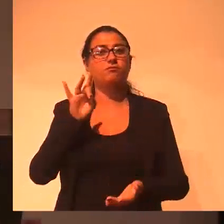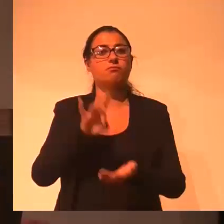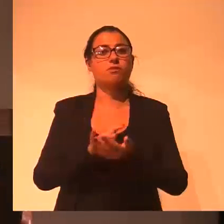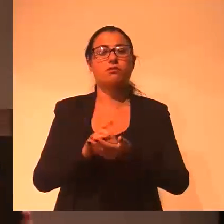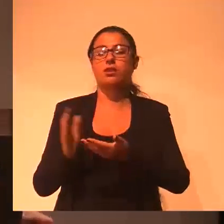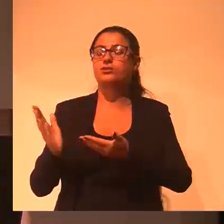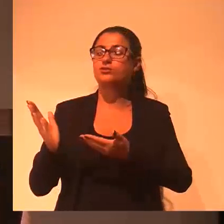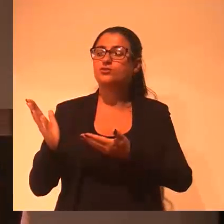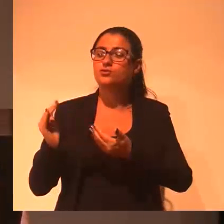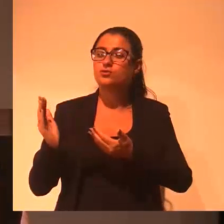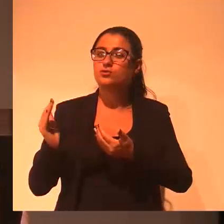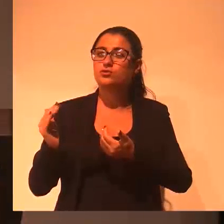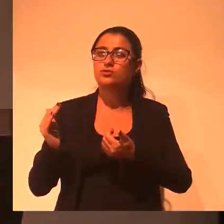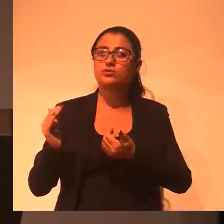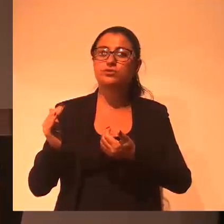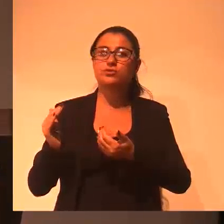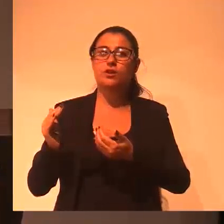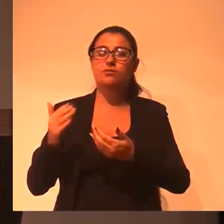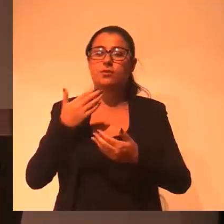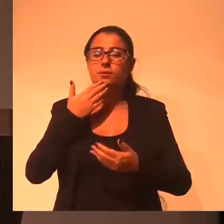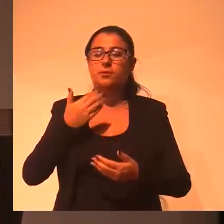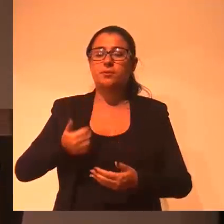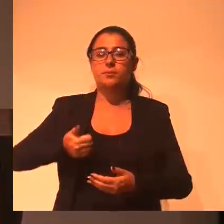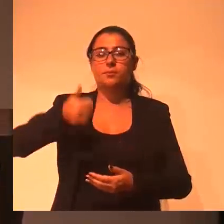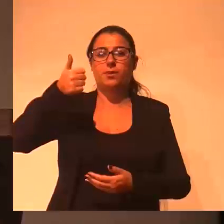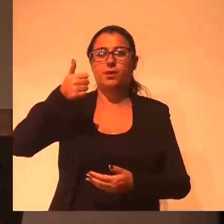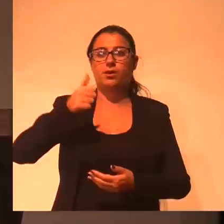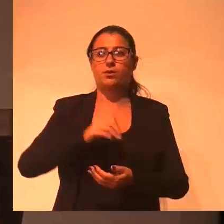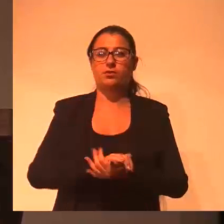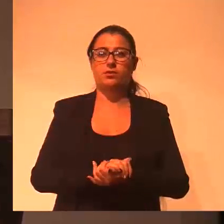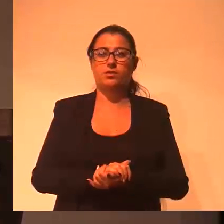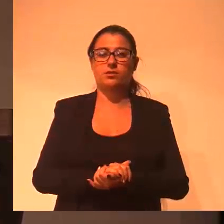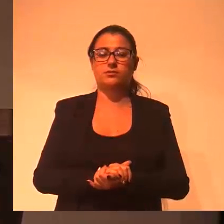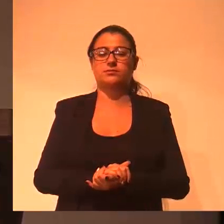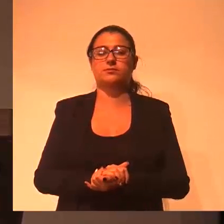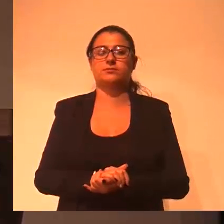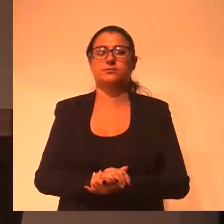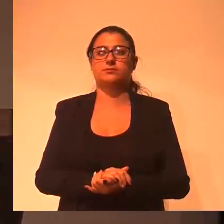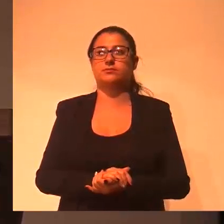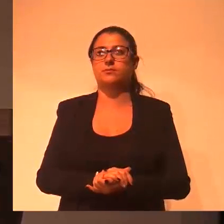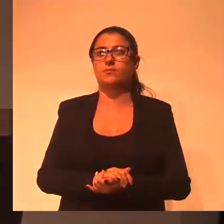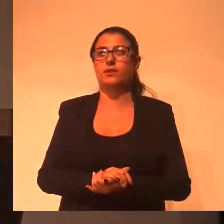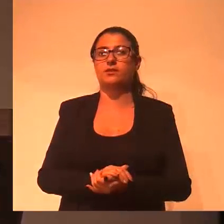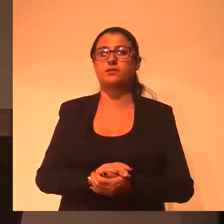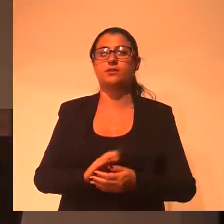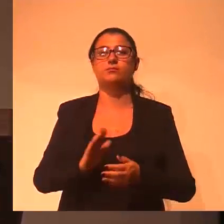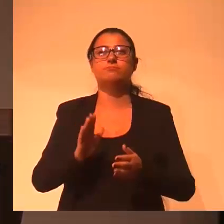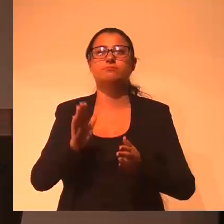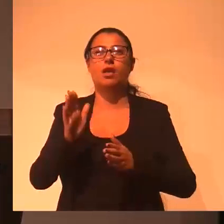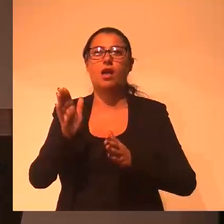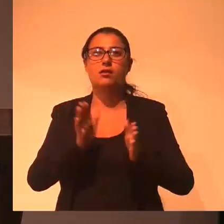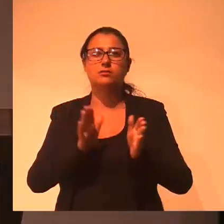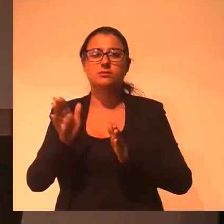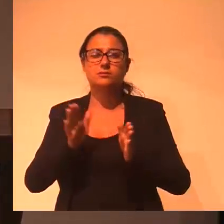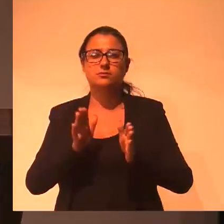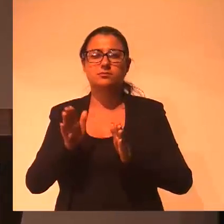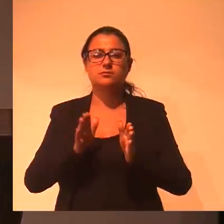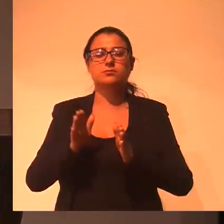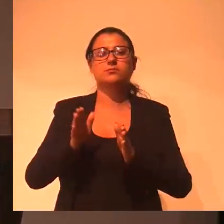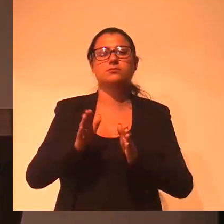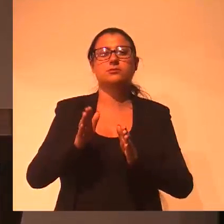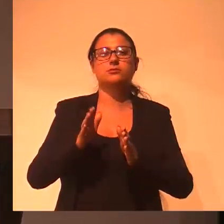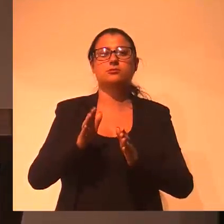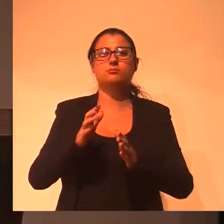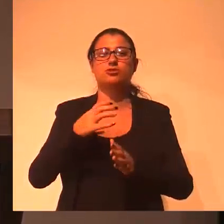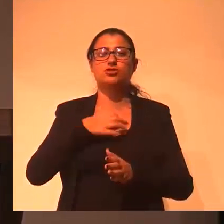a sair dessa tentação. Quer alguns outros gatilhos? Meios acessíveis para se suicidar.